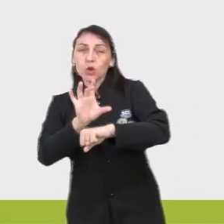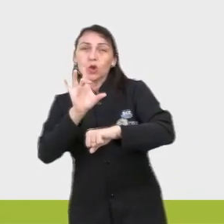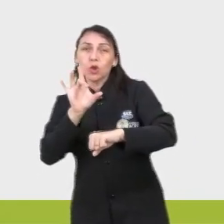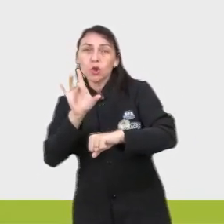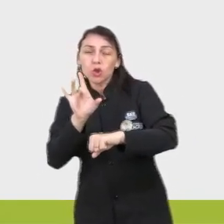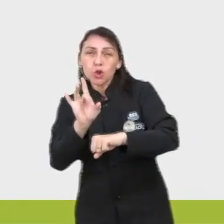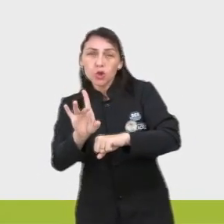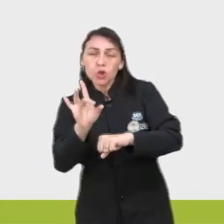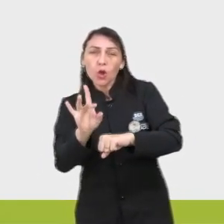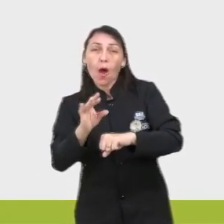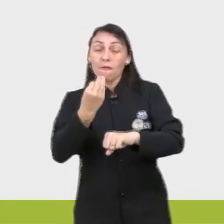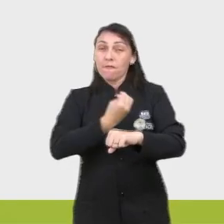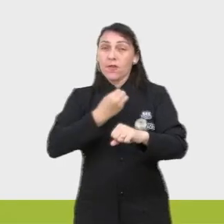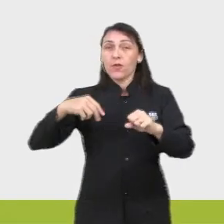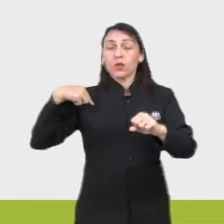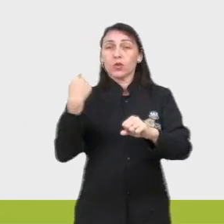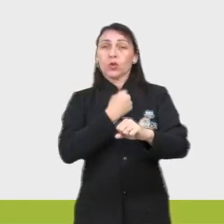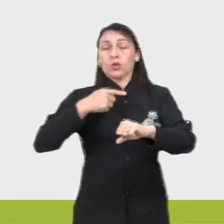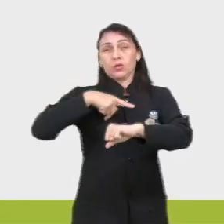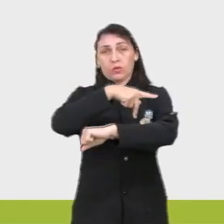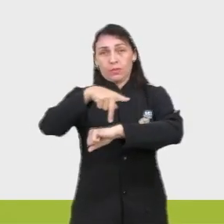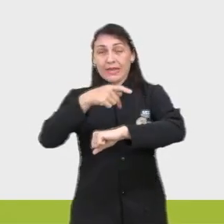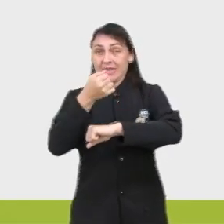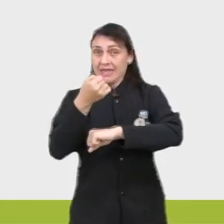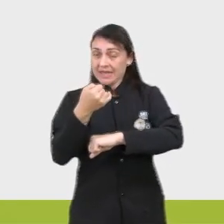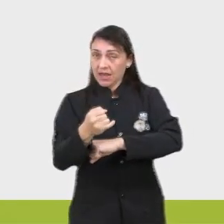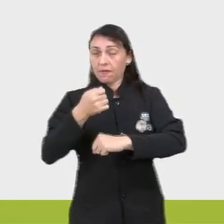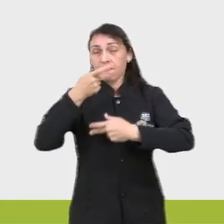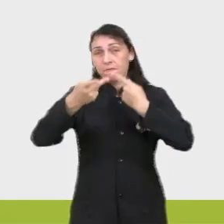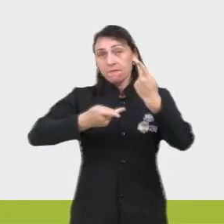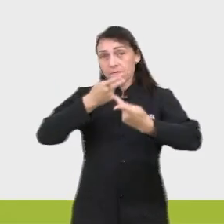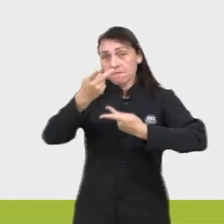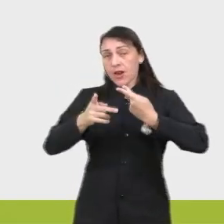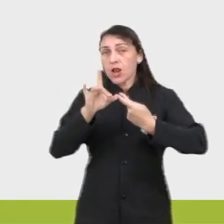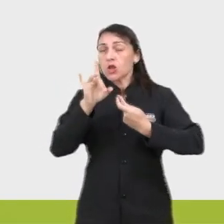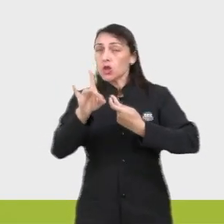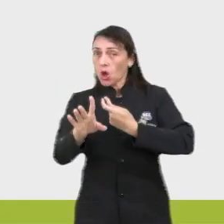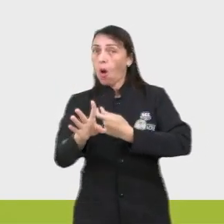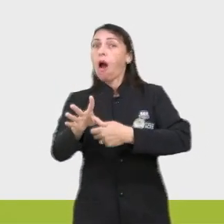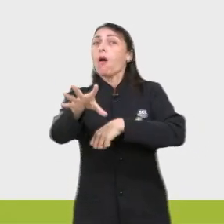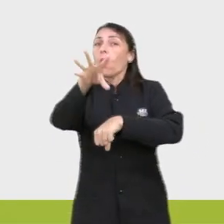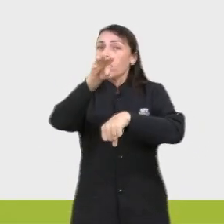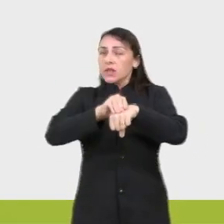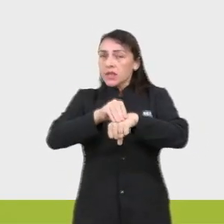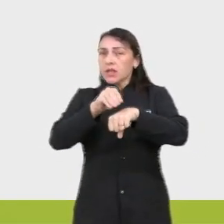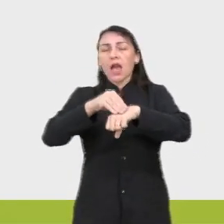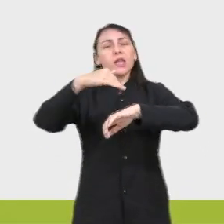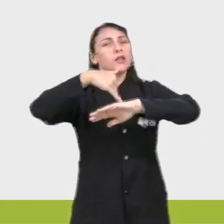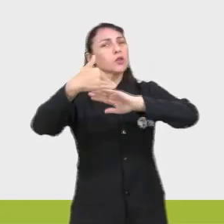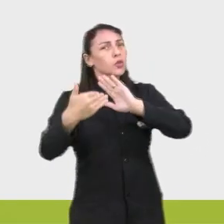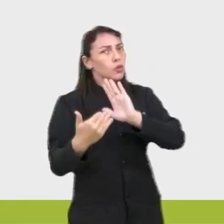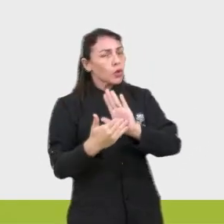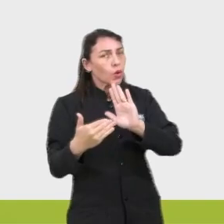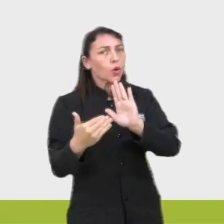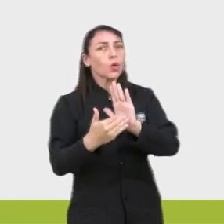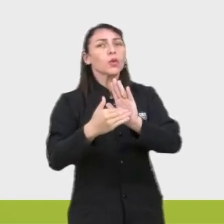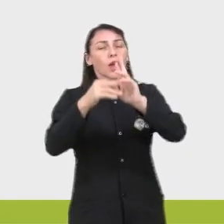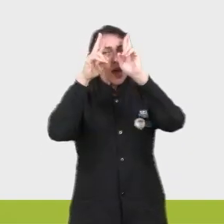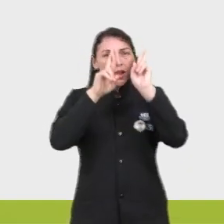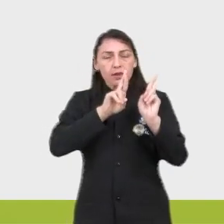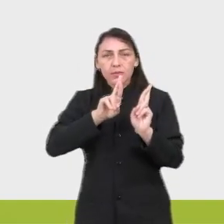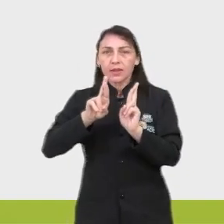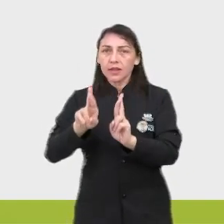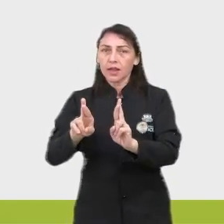parte viva de nuestro país. Si se hablan, son reconocidas. Y todos las